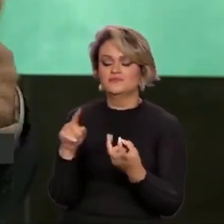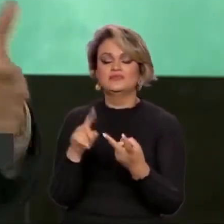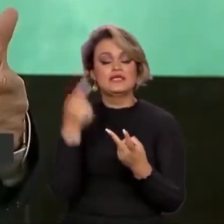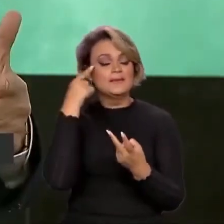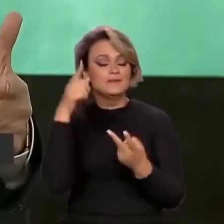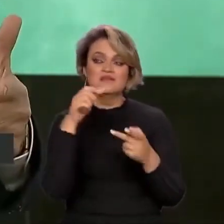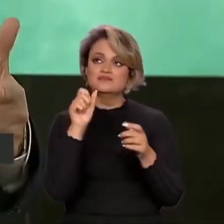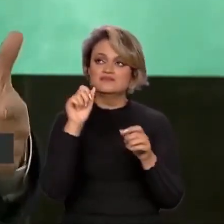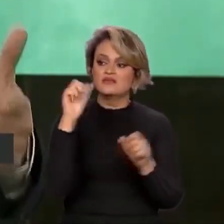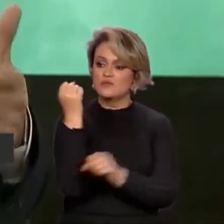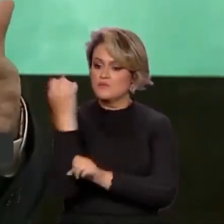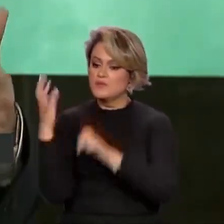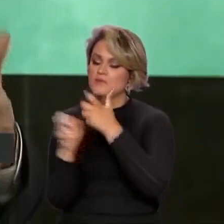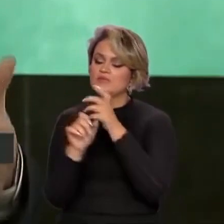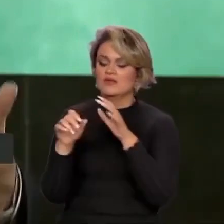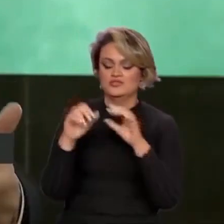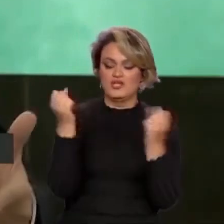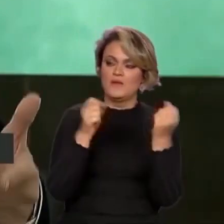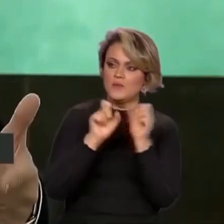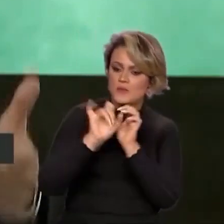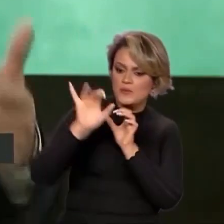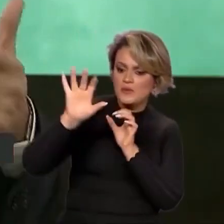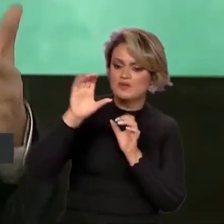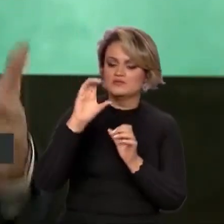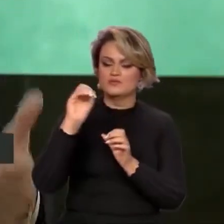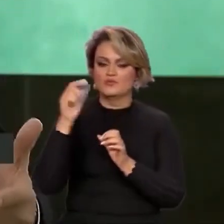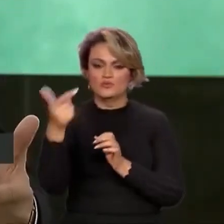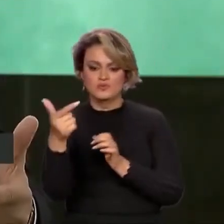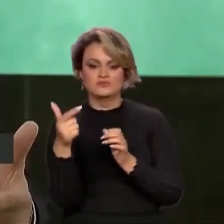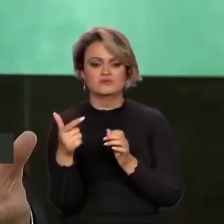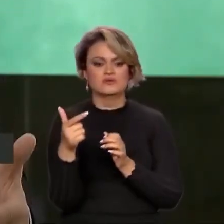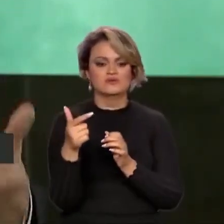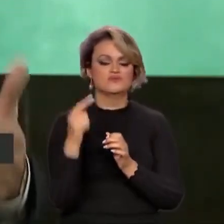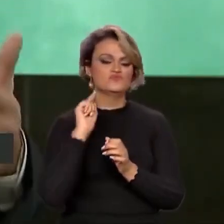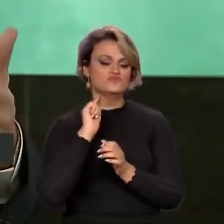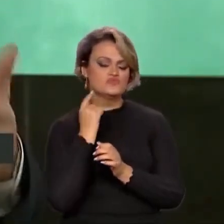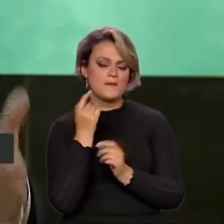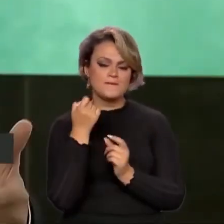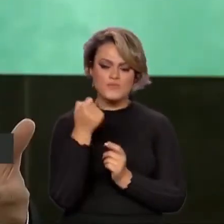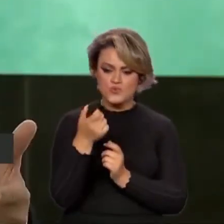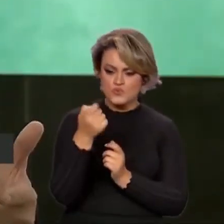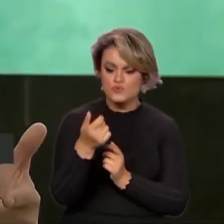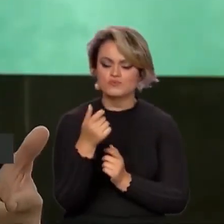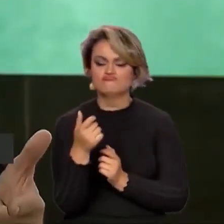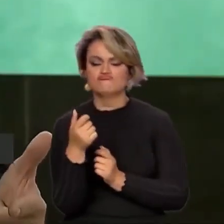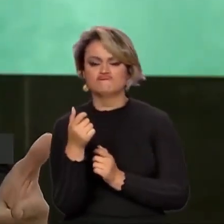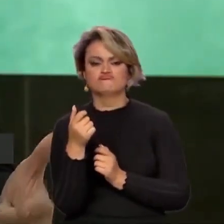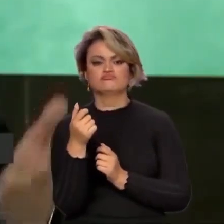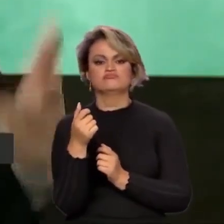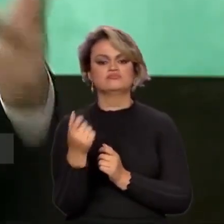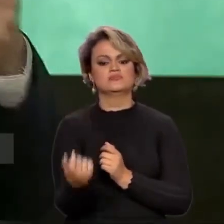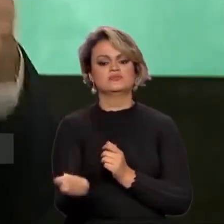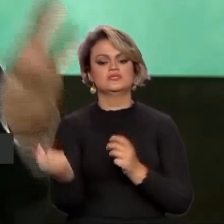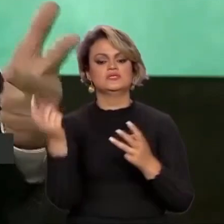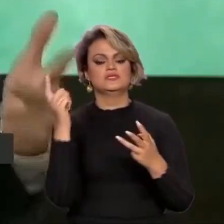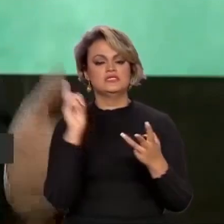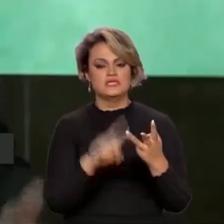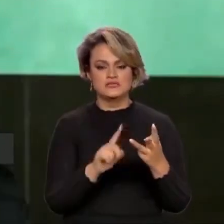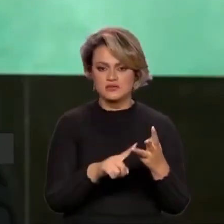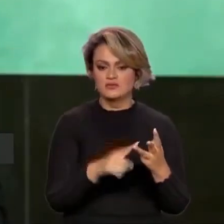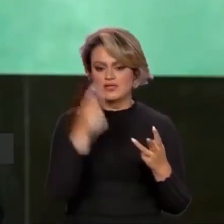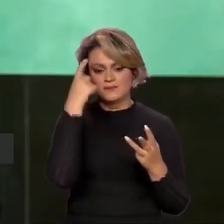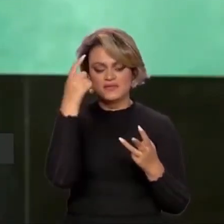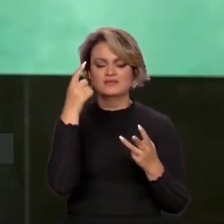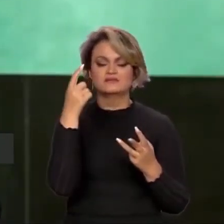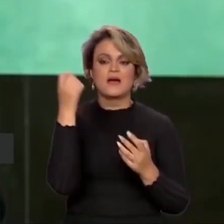meio ambiente, carro ecológico, carro que polui menos, menor emissão de CO2 e